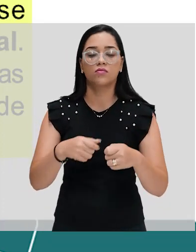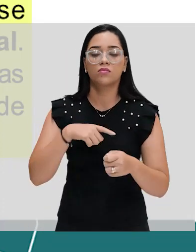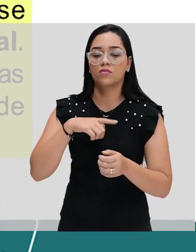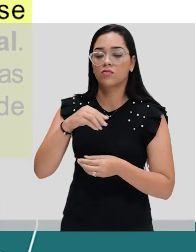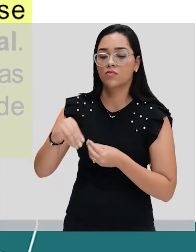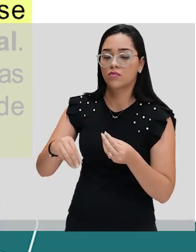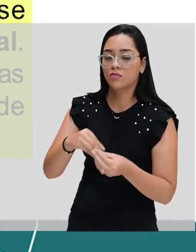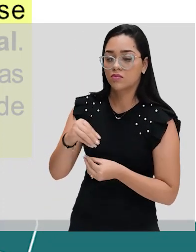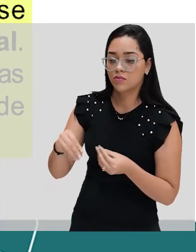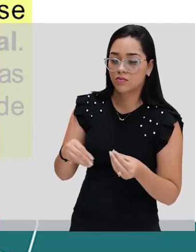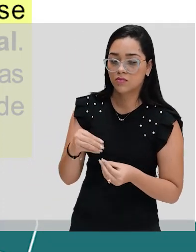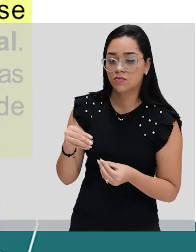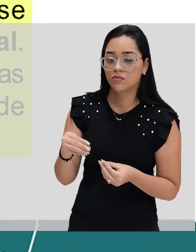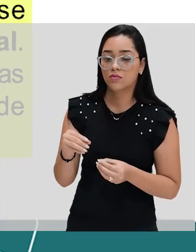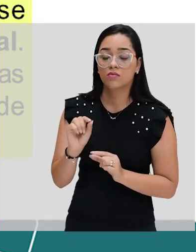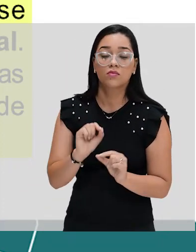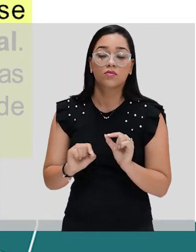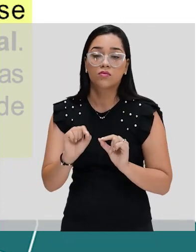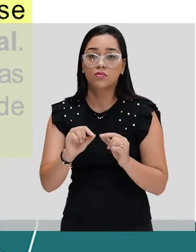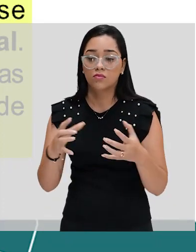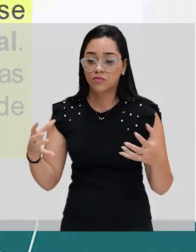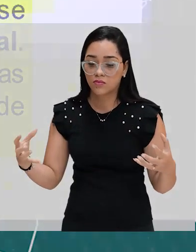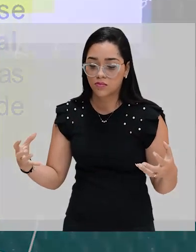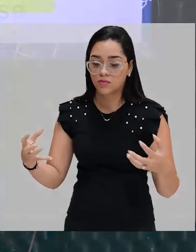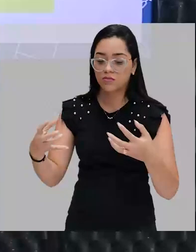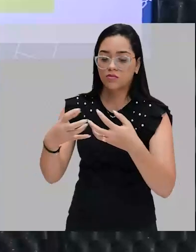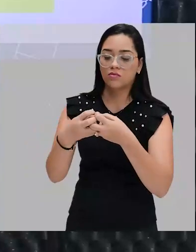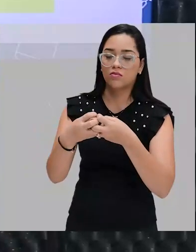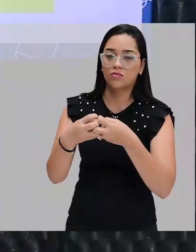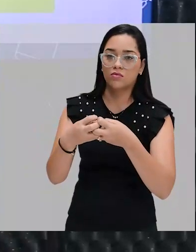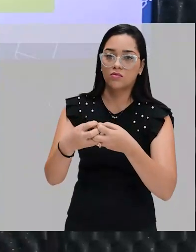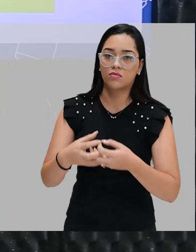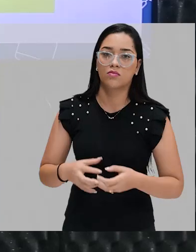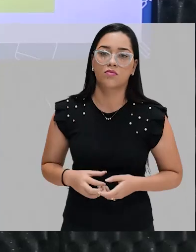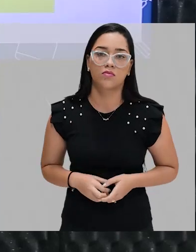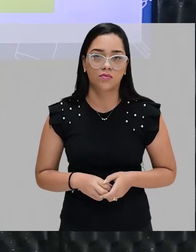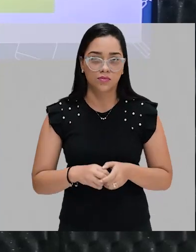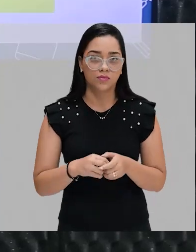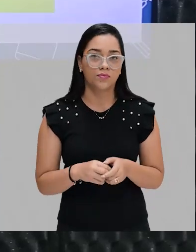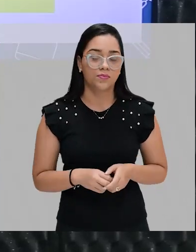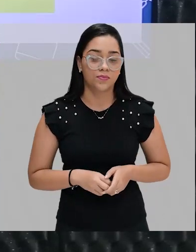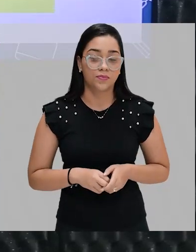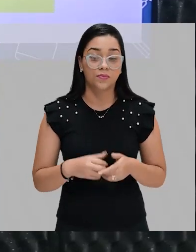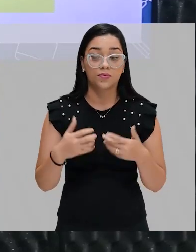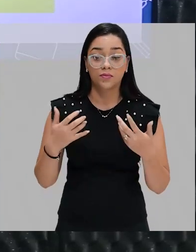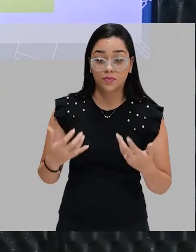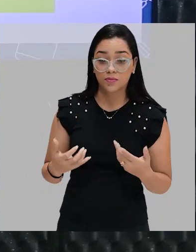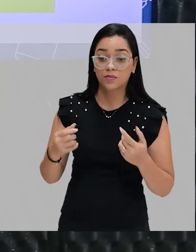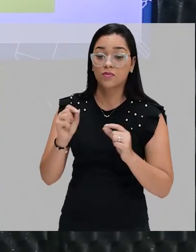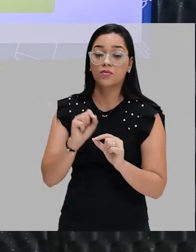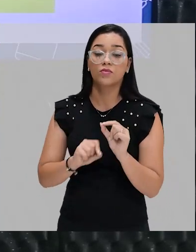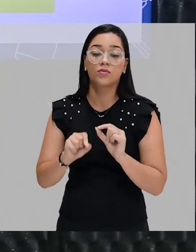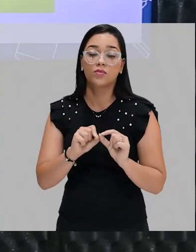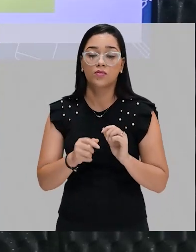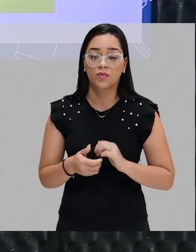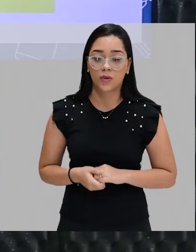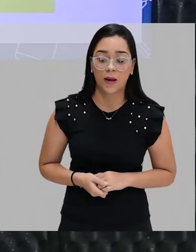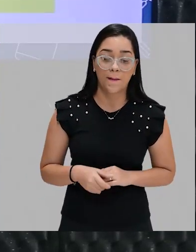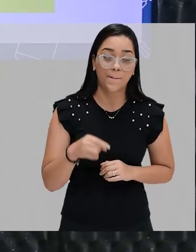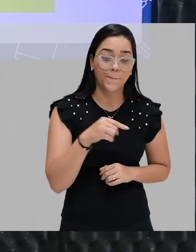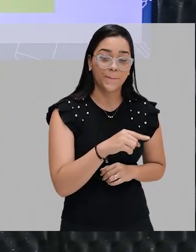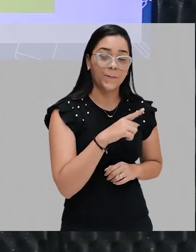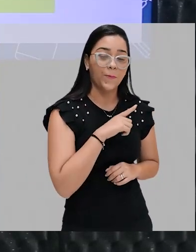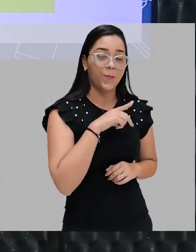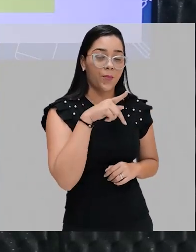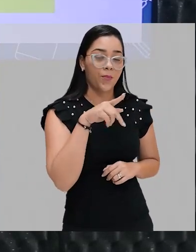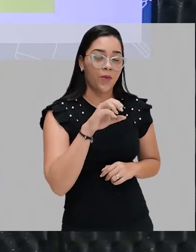solução ou mistura onde os compostos não se misturem. Então, define-se que uma